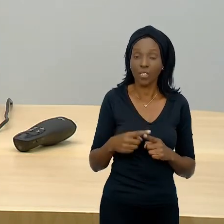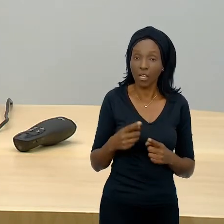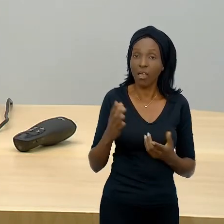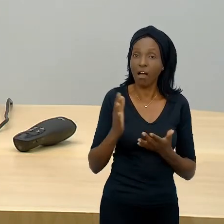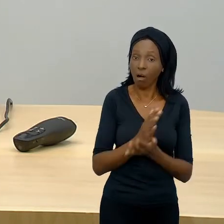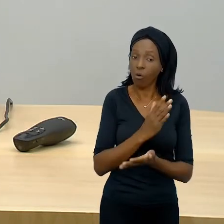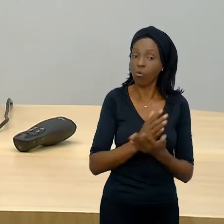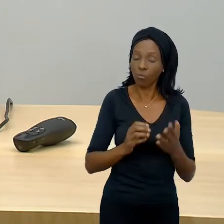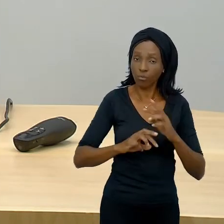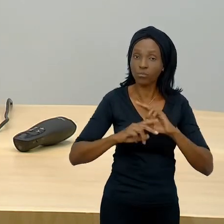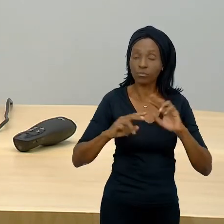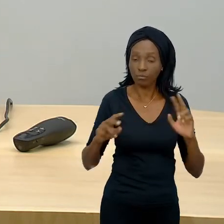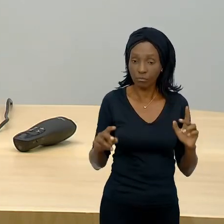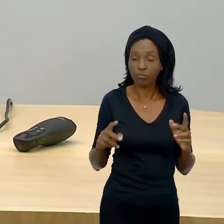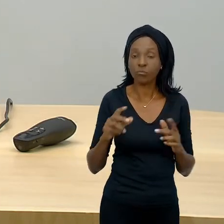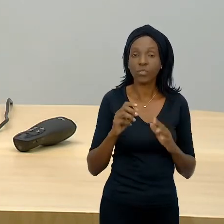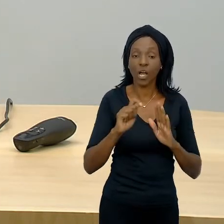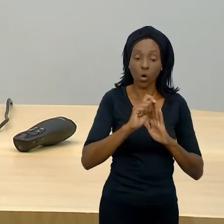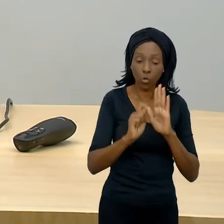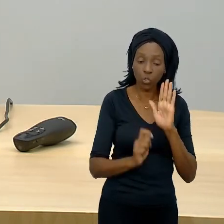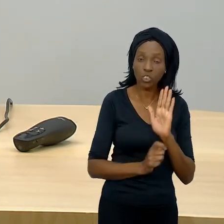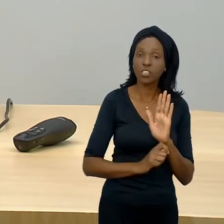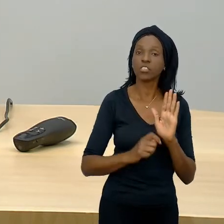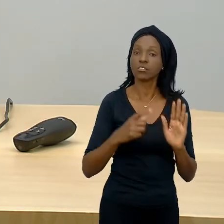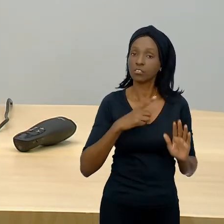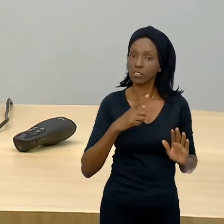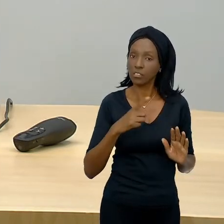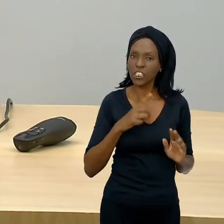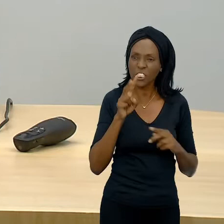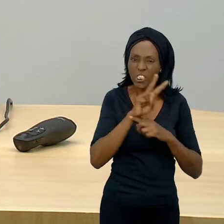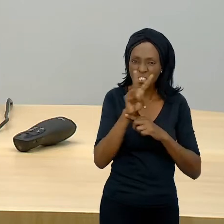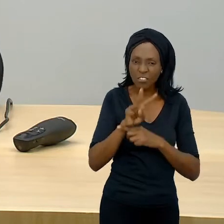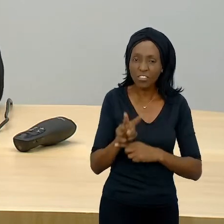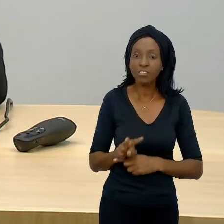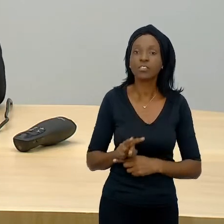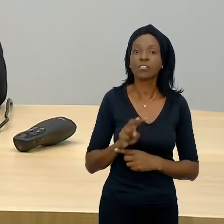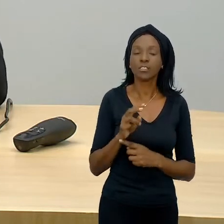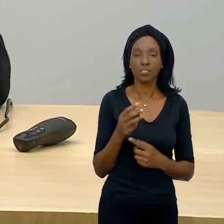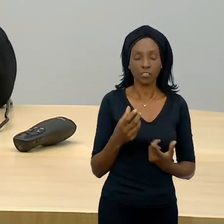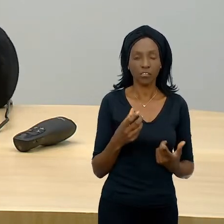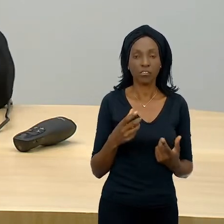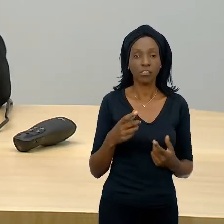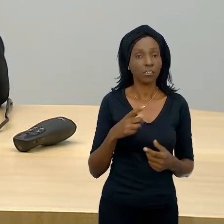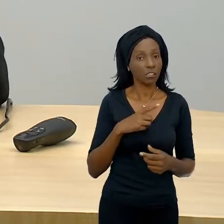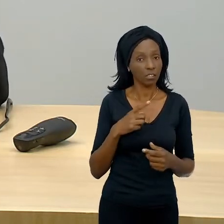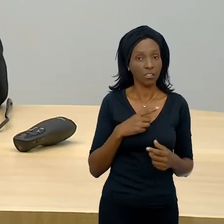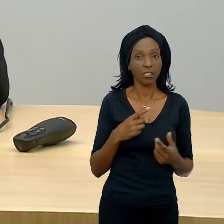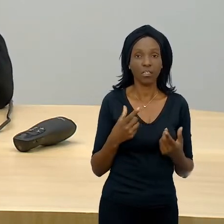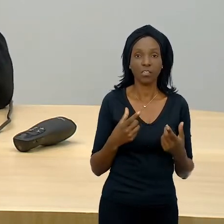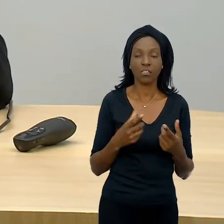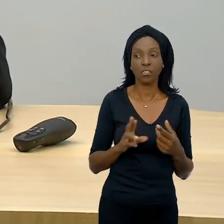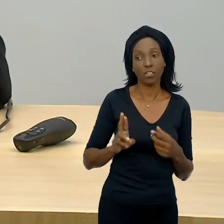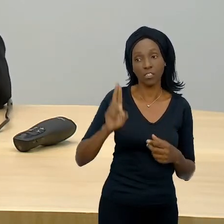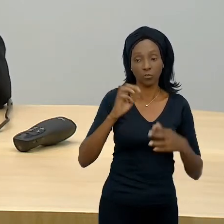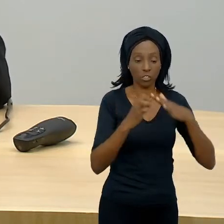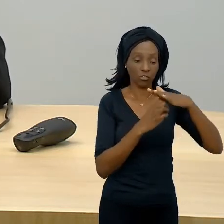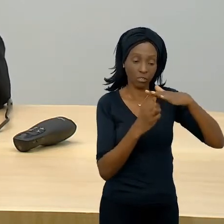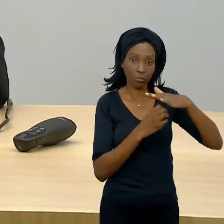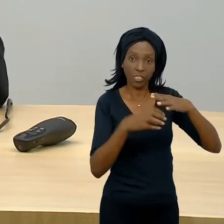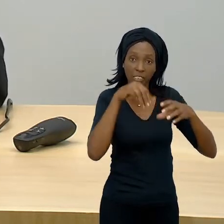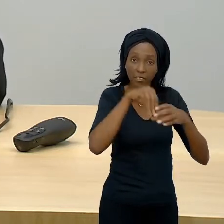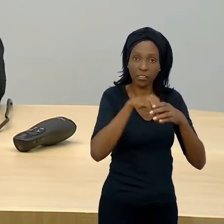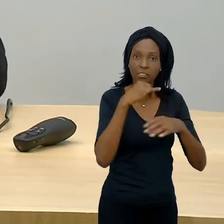né, inclusive algorítmicos, de vigilância e de monitoramento que são praticados por empresas na